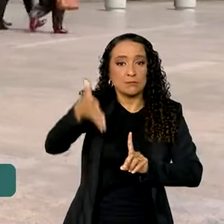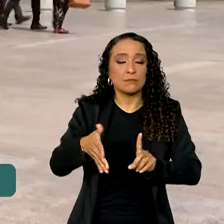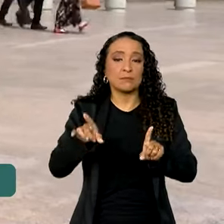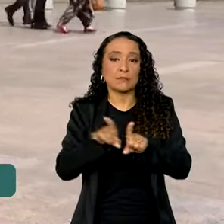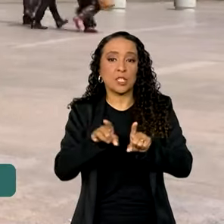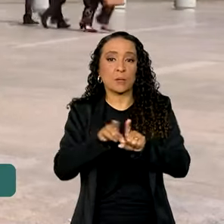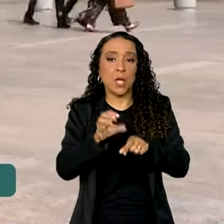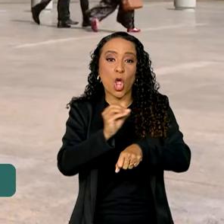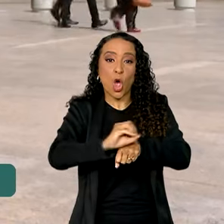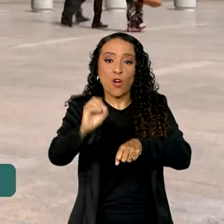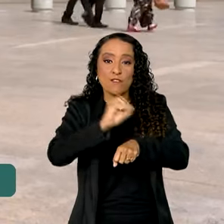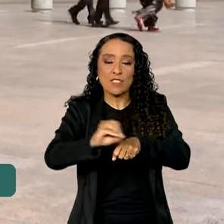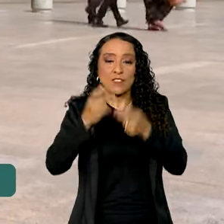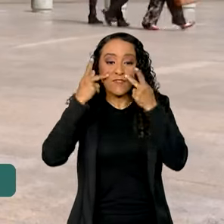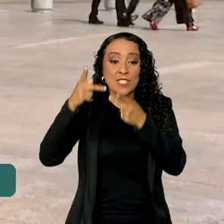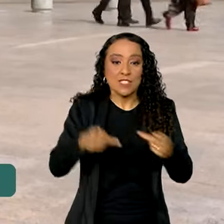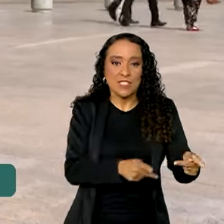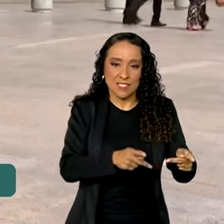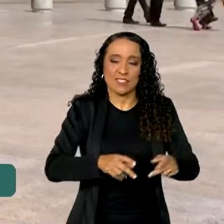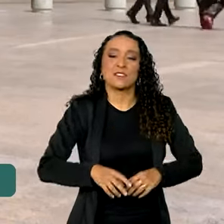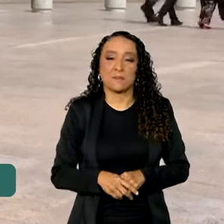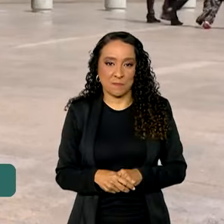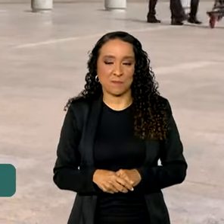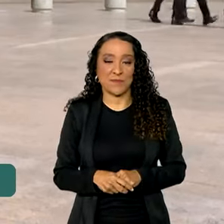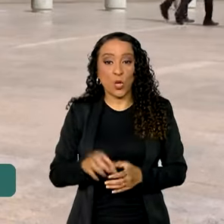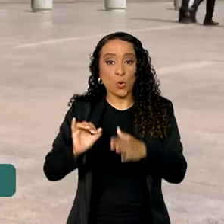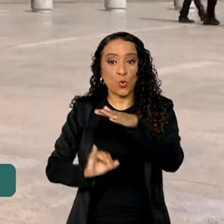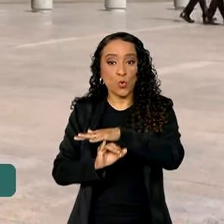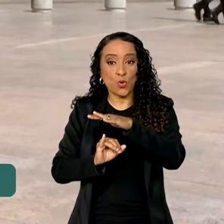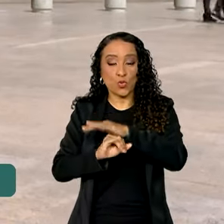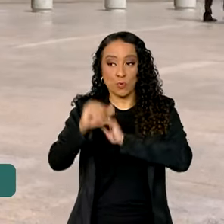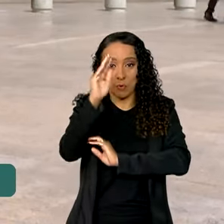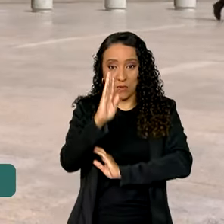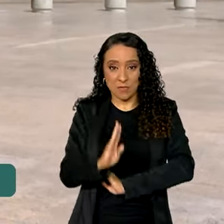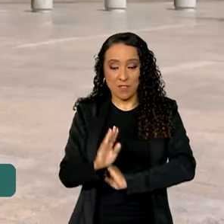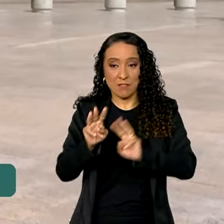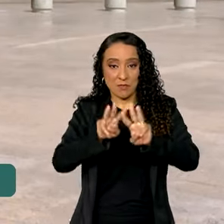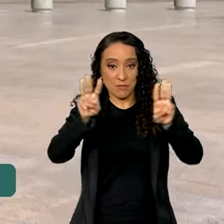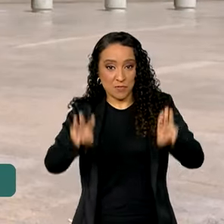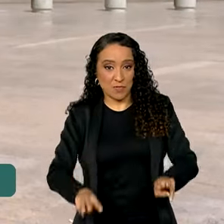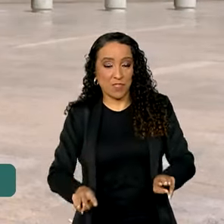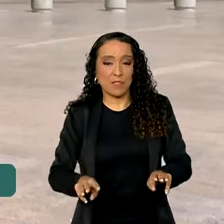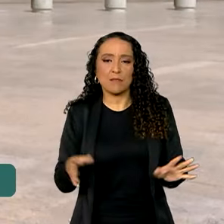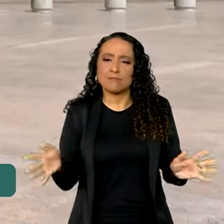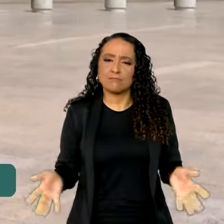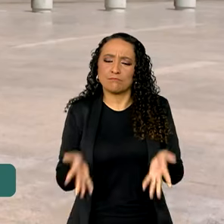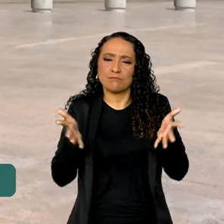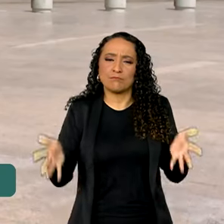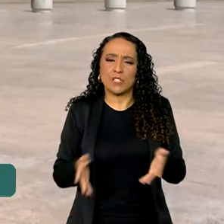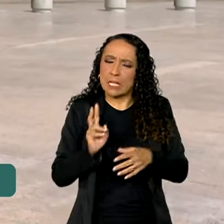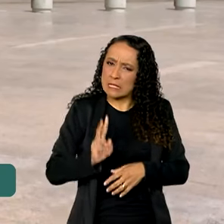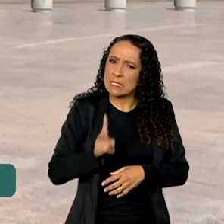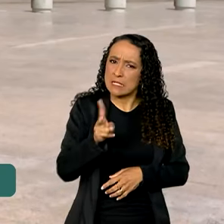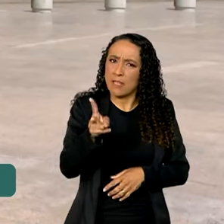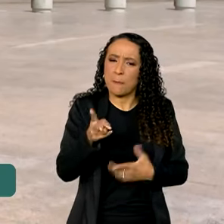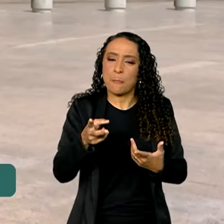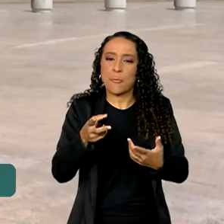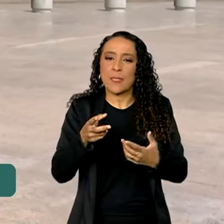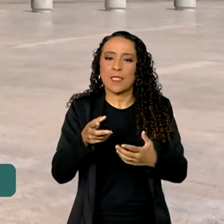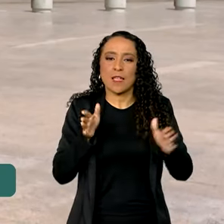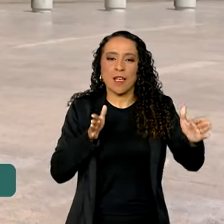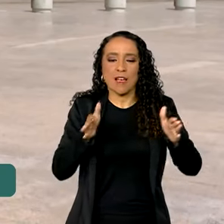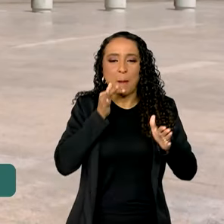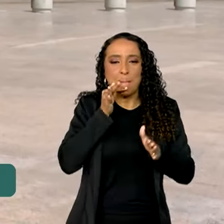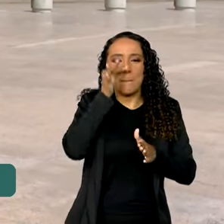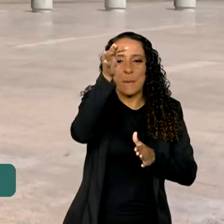e oficinas e visitas guiadas. O Instituto Brasileiro dos Museus promove sempre essa Primavera